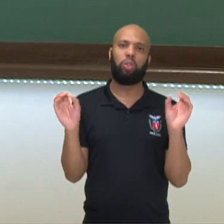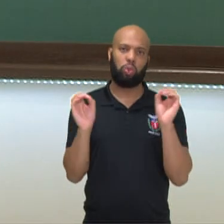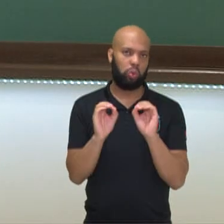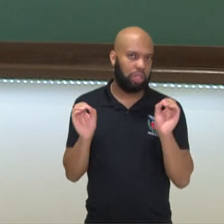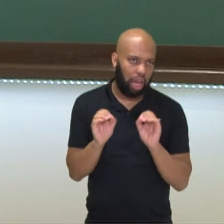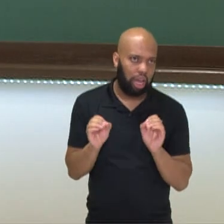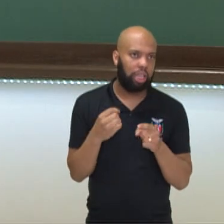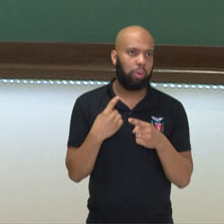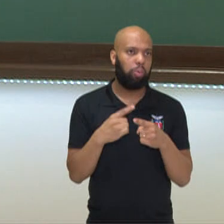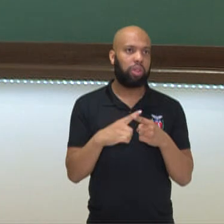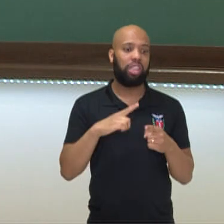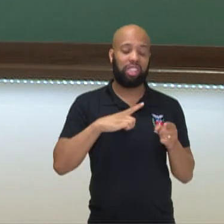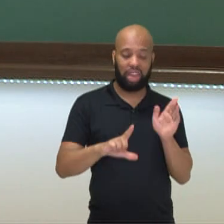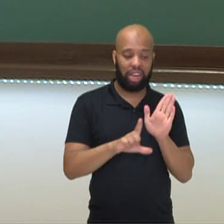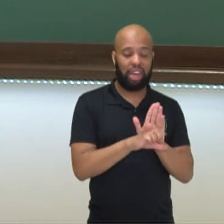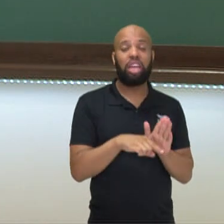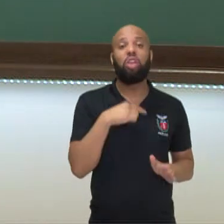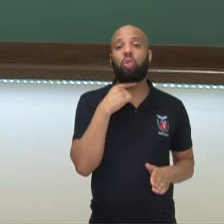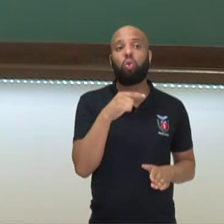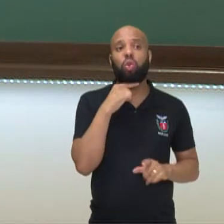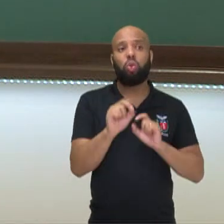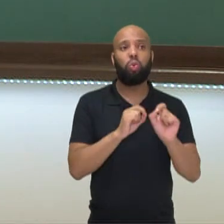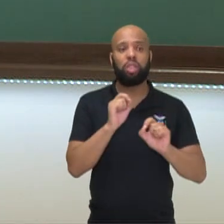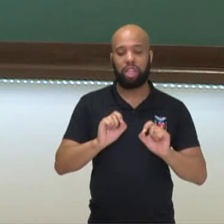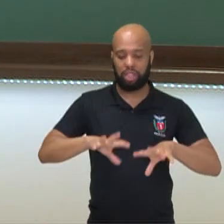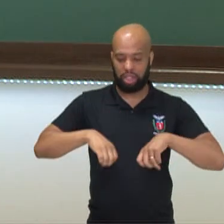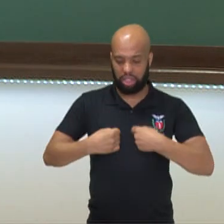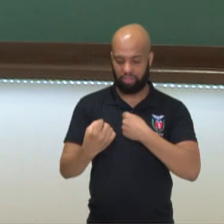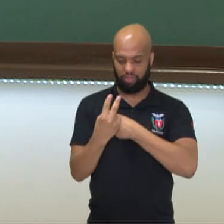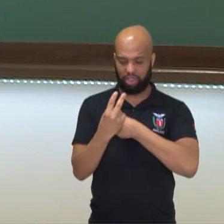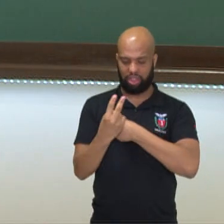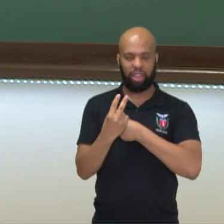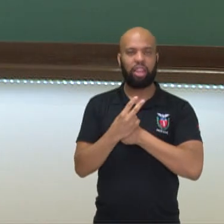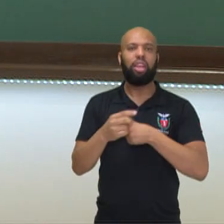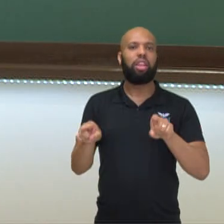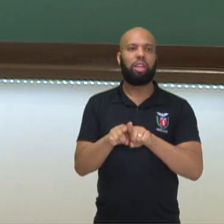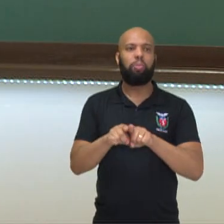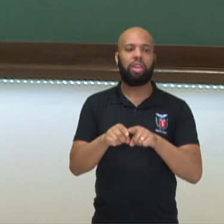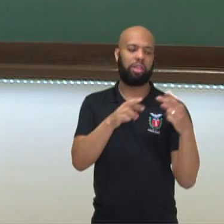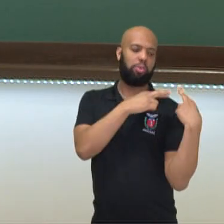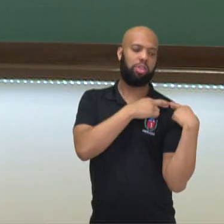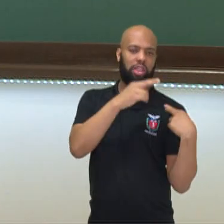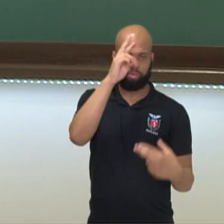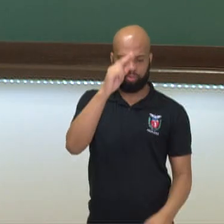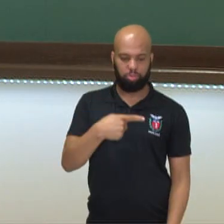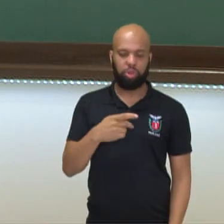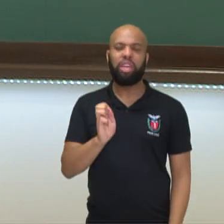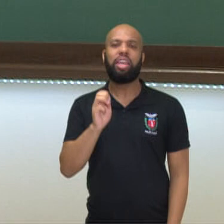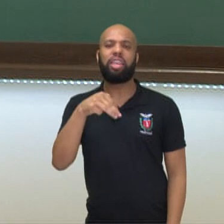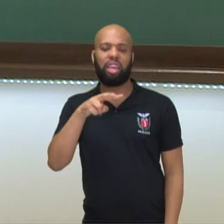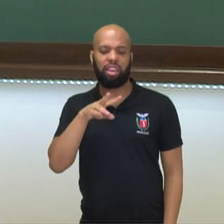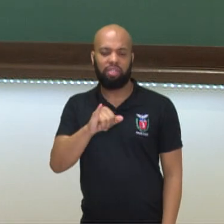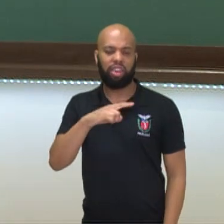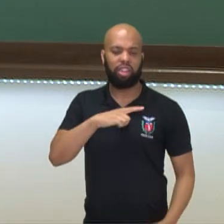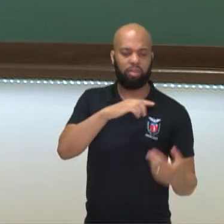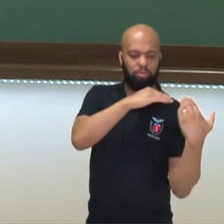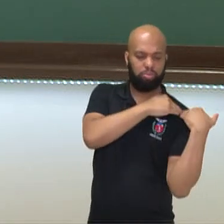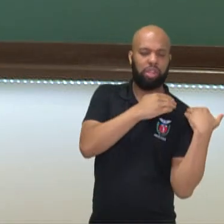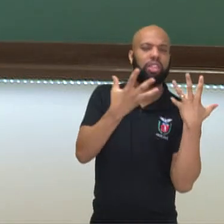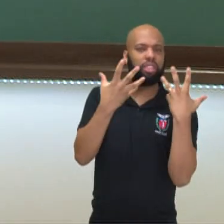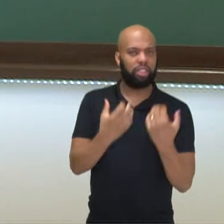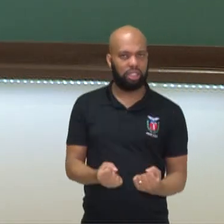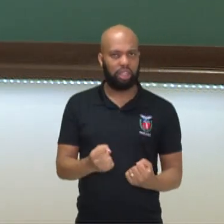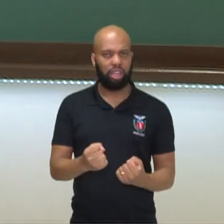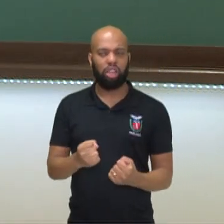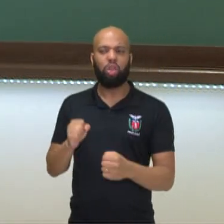na definição das leis, ele não poderia se defender nem ser responsável por si mesmo. Quem deveria assumir então essa responsabilidade sobre